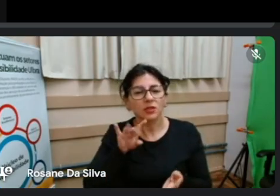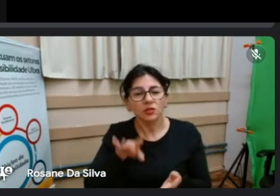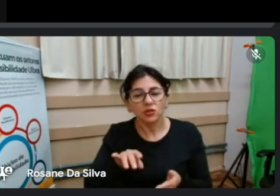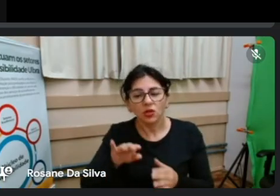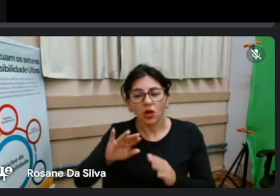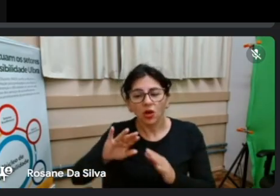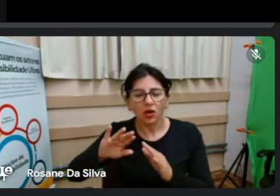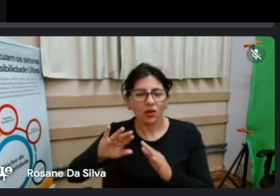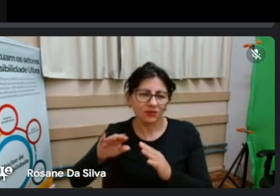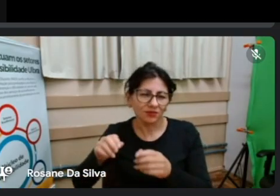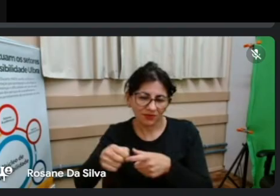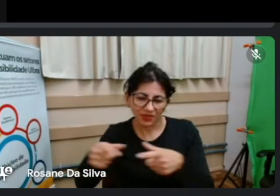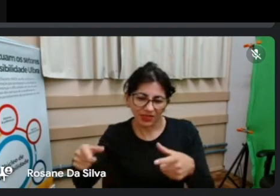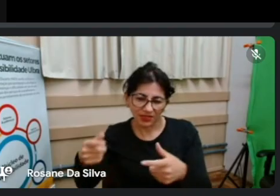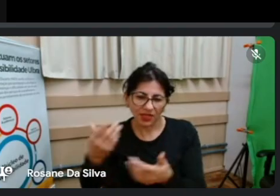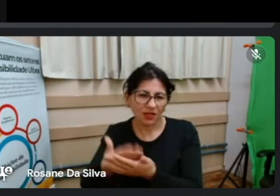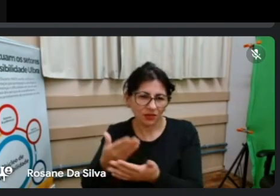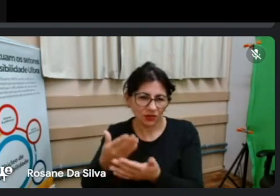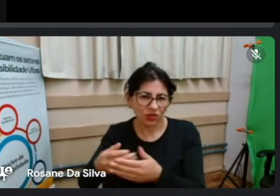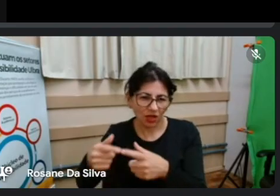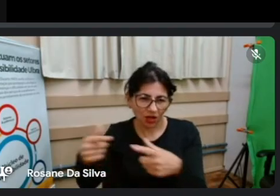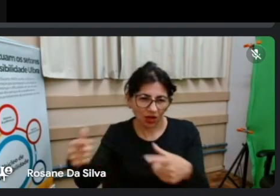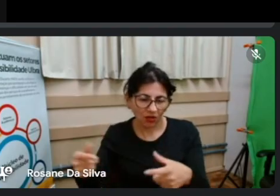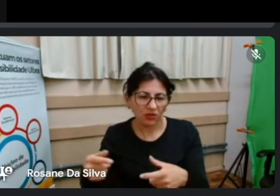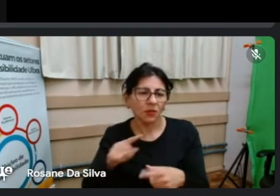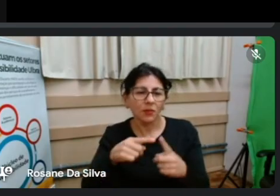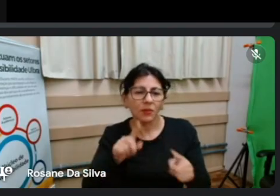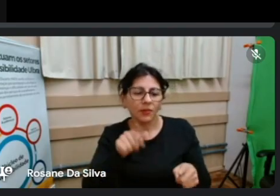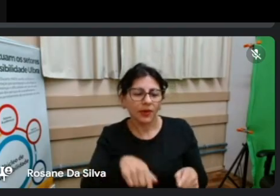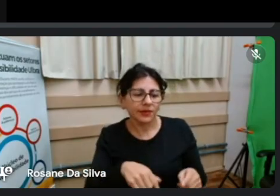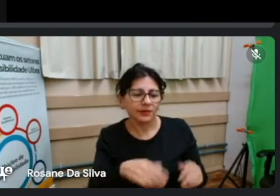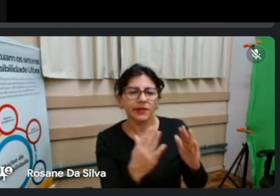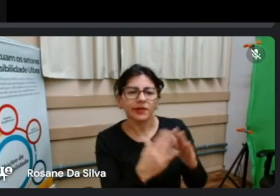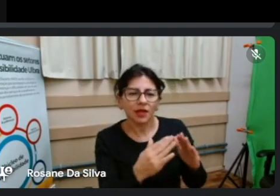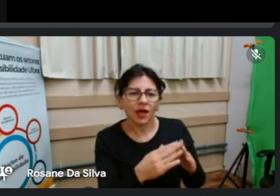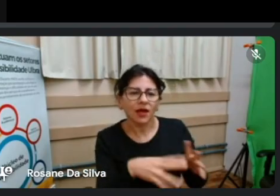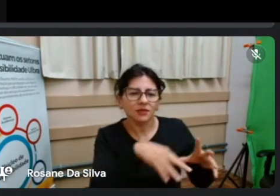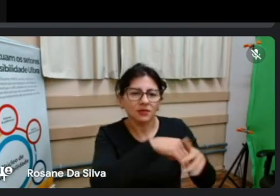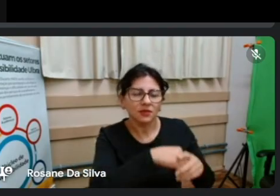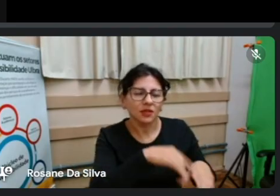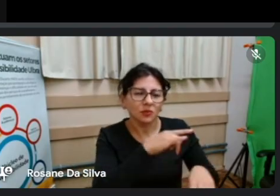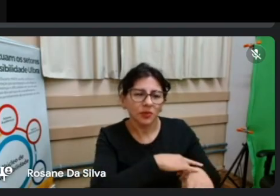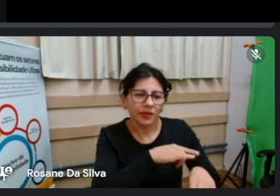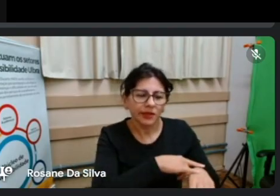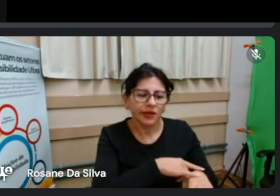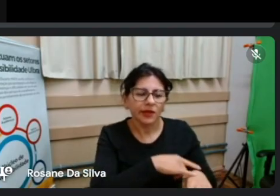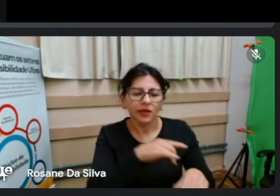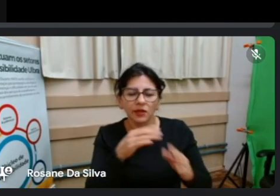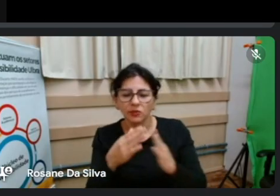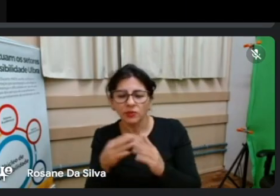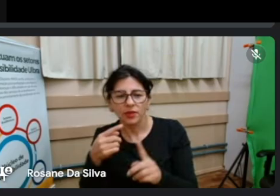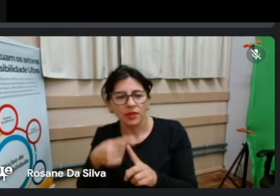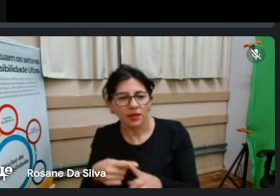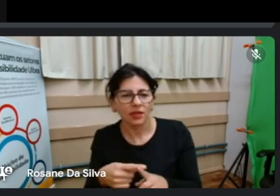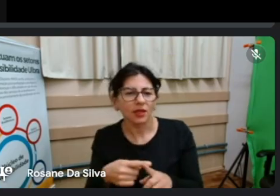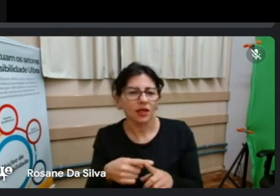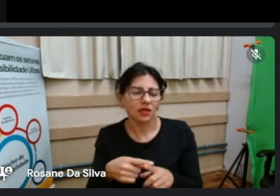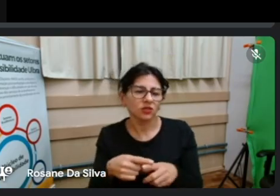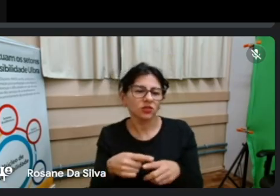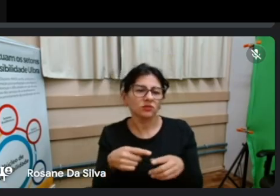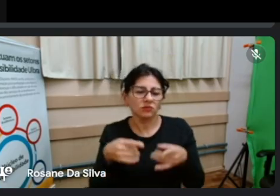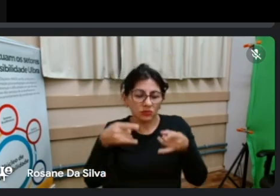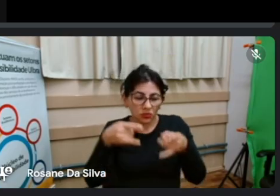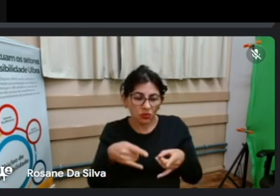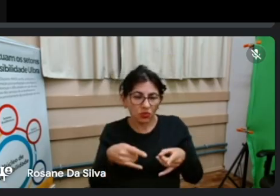baire mas é na sala de casa é no quarto de casa é no banheiro é na igreja é na na